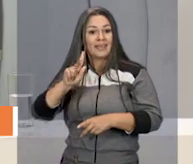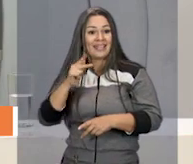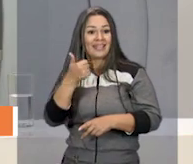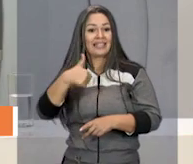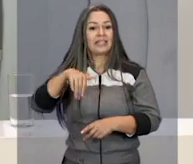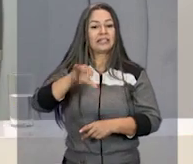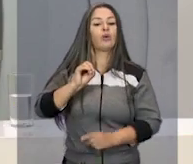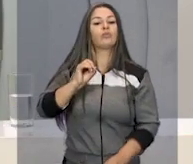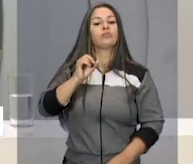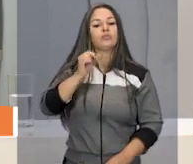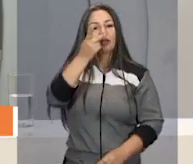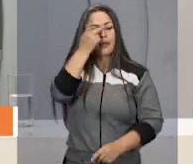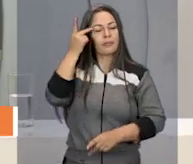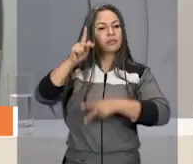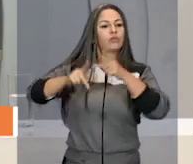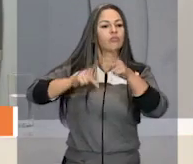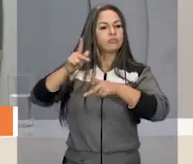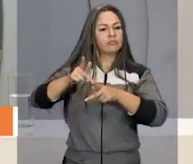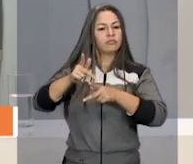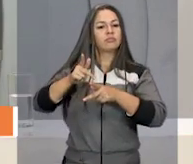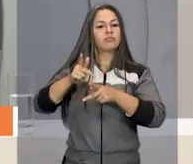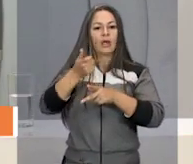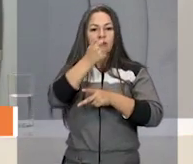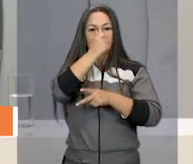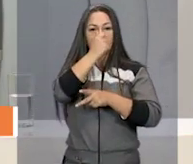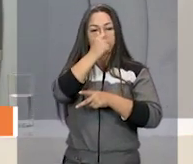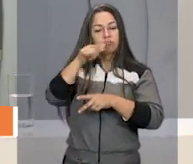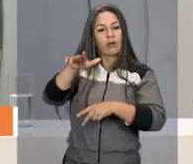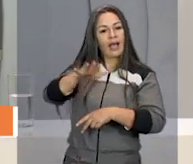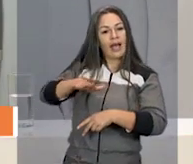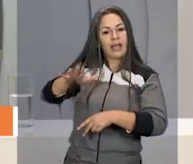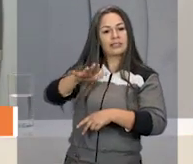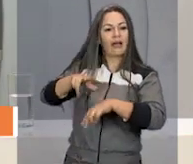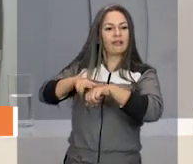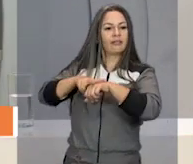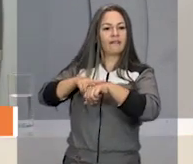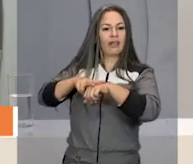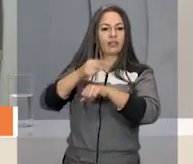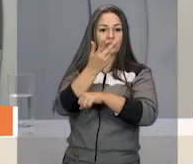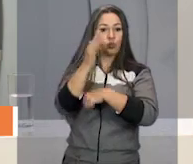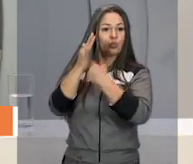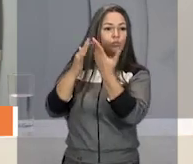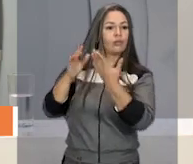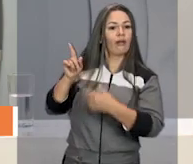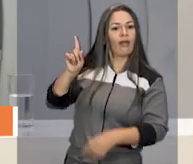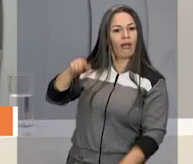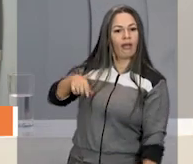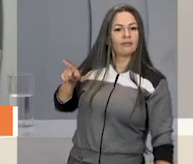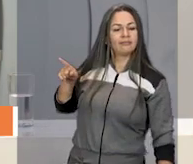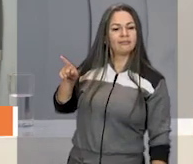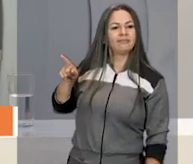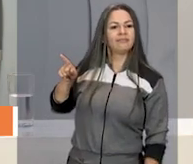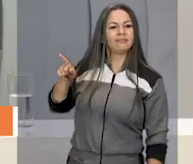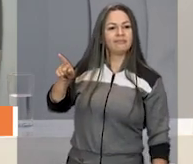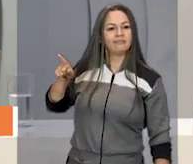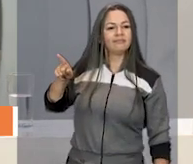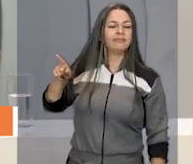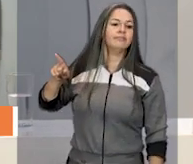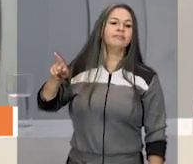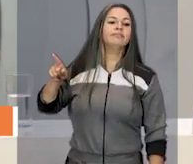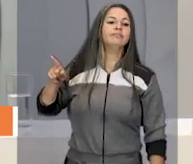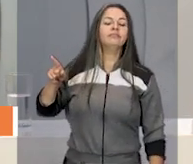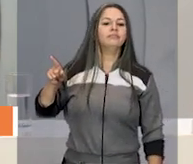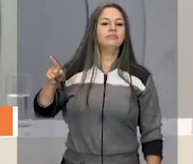Xangai, Hong Kong, Shenzhen, todas essas grandes cidades chinesas estão concentradas nessas